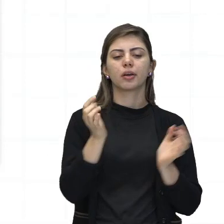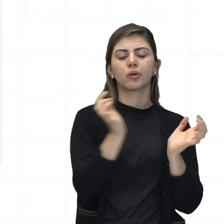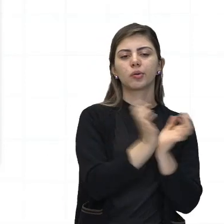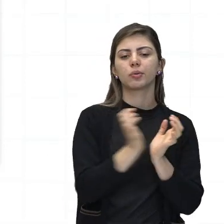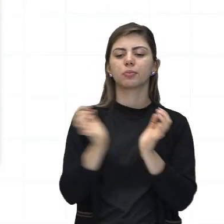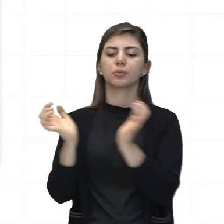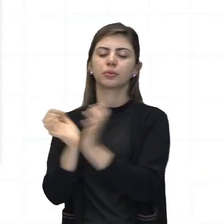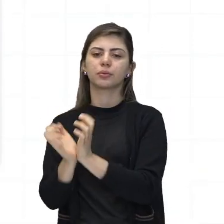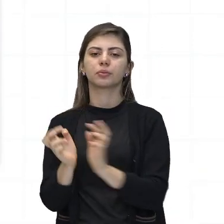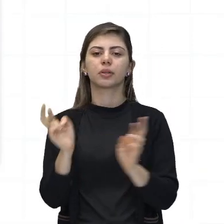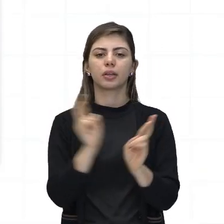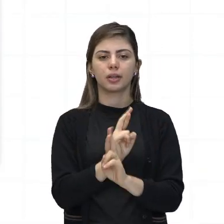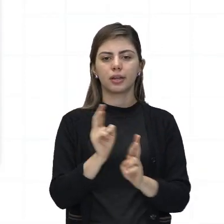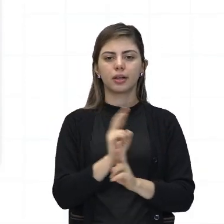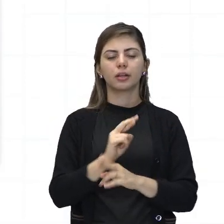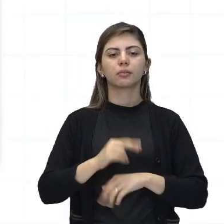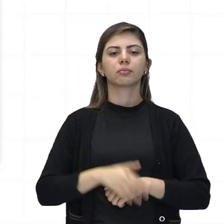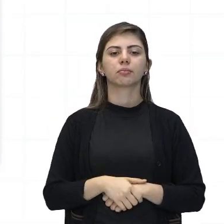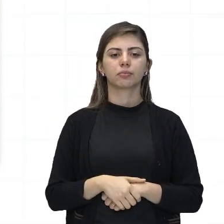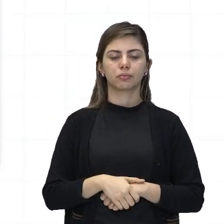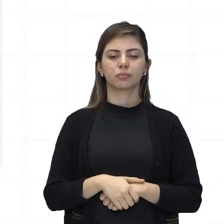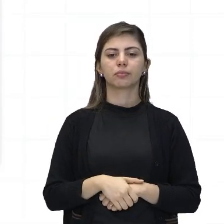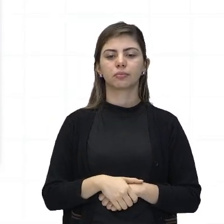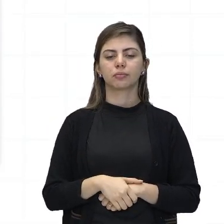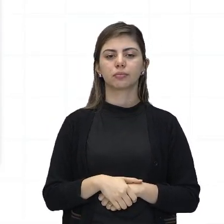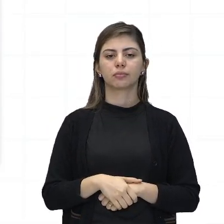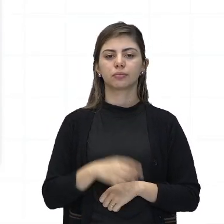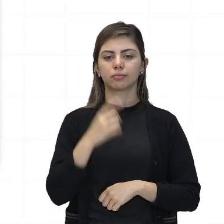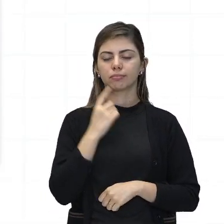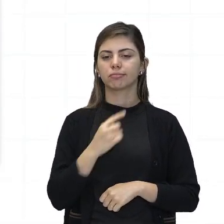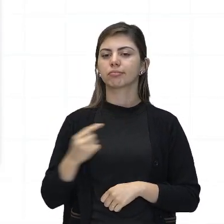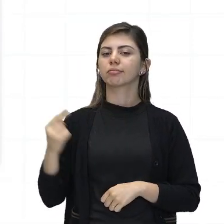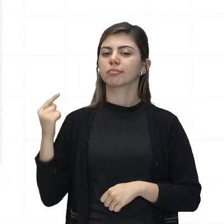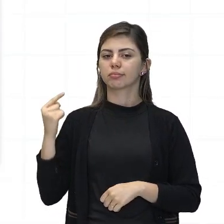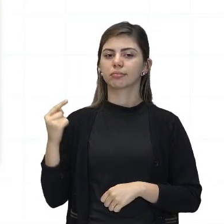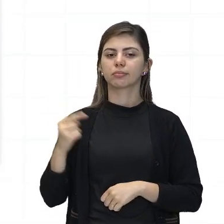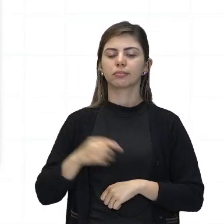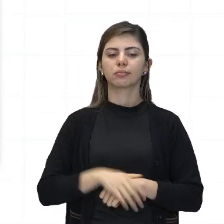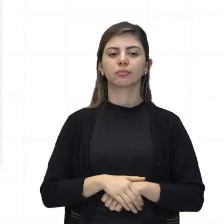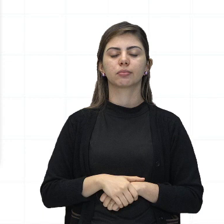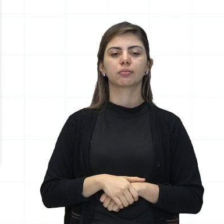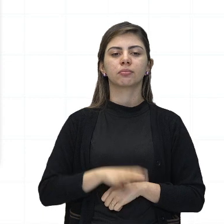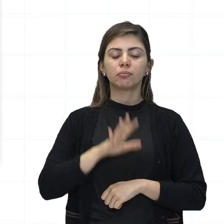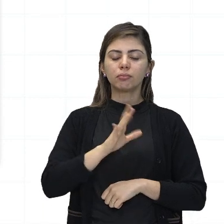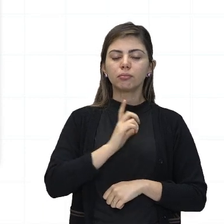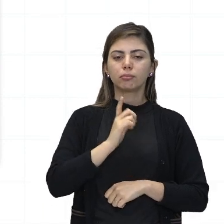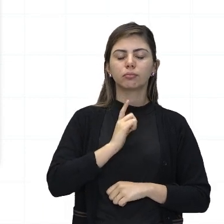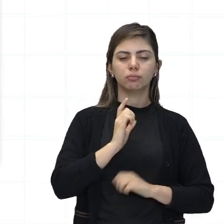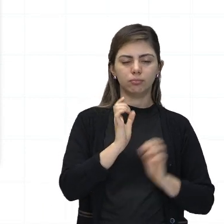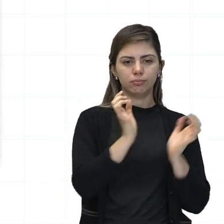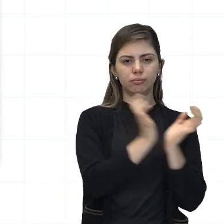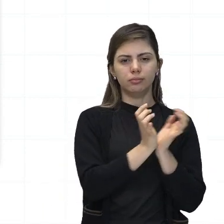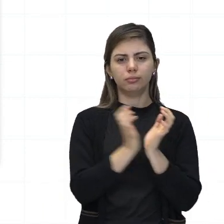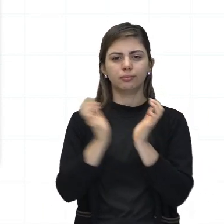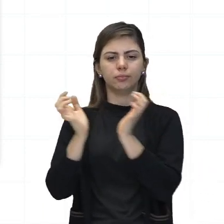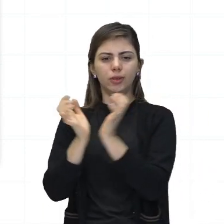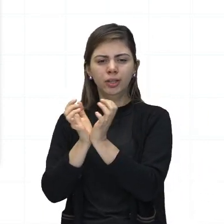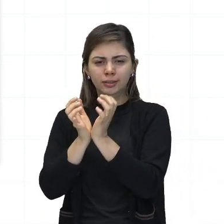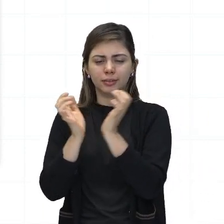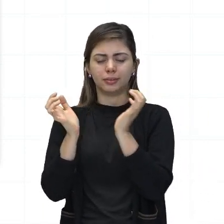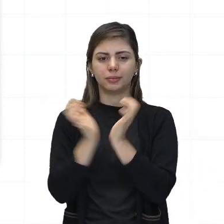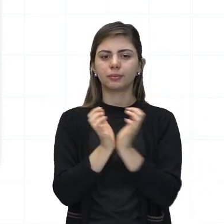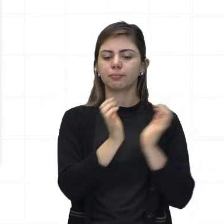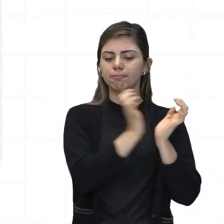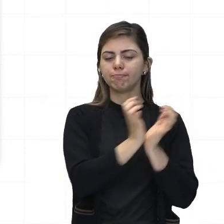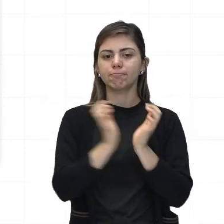interespecíficas, de organismos de espécies diferentes. Mas vamos continuar com as